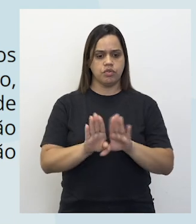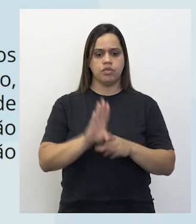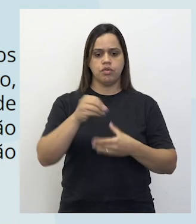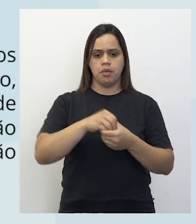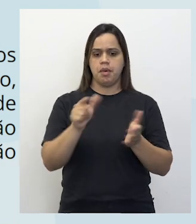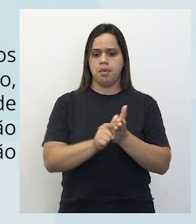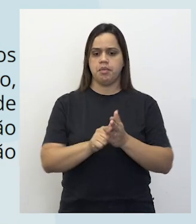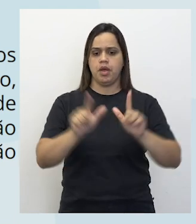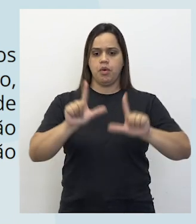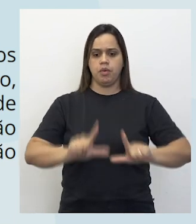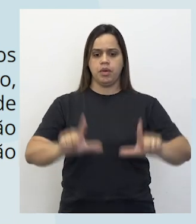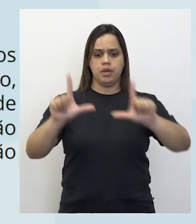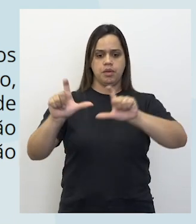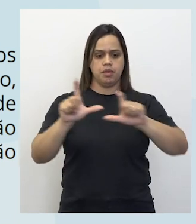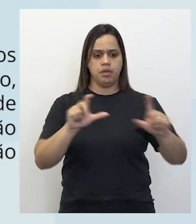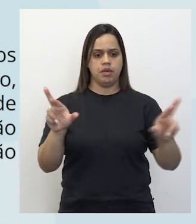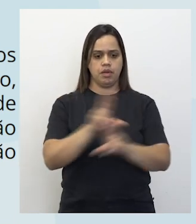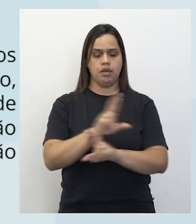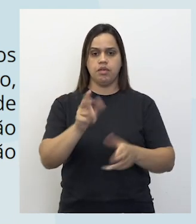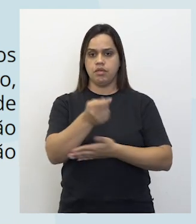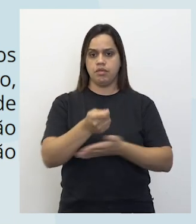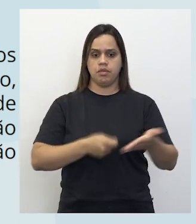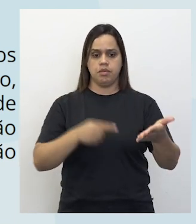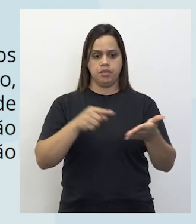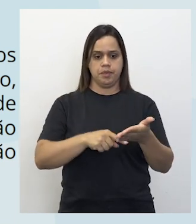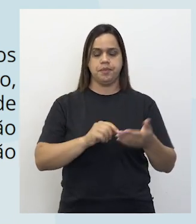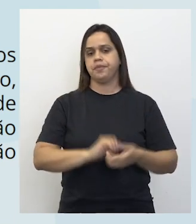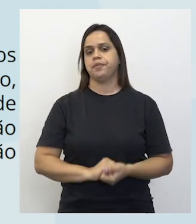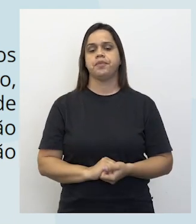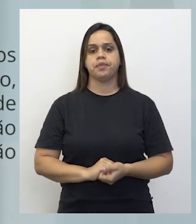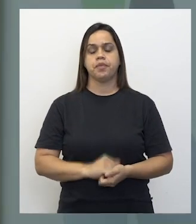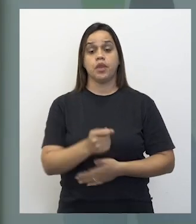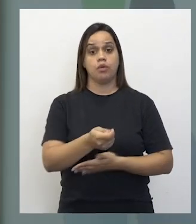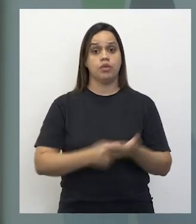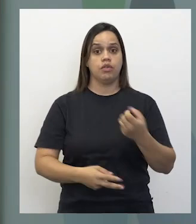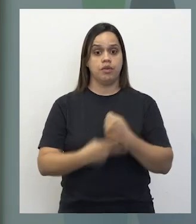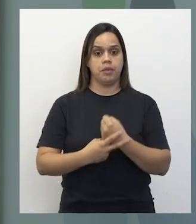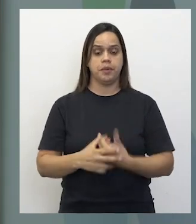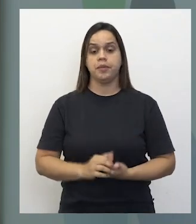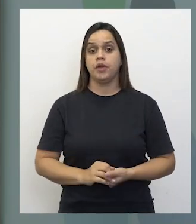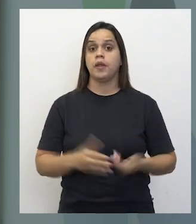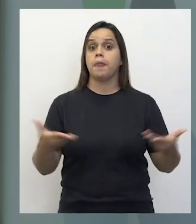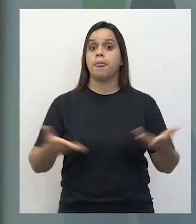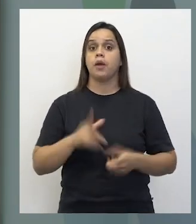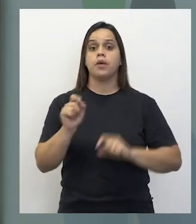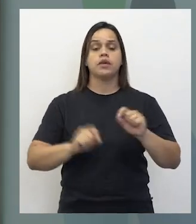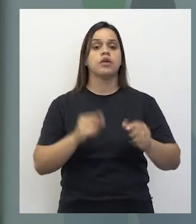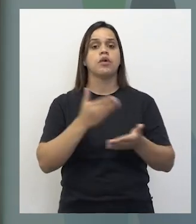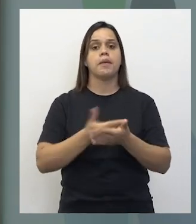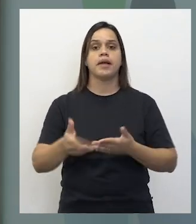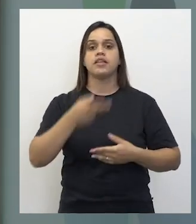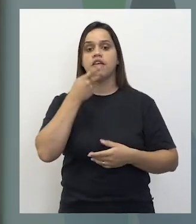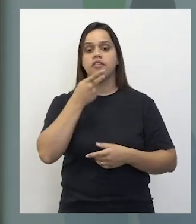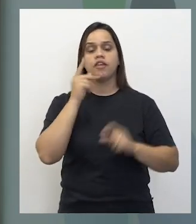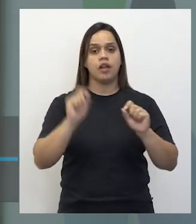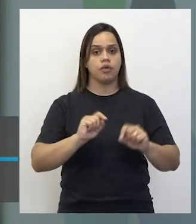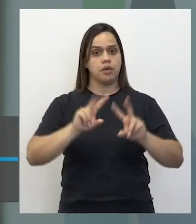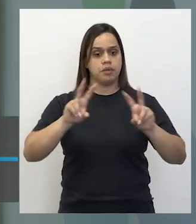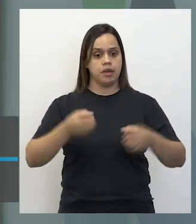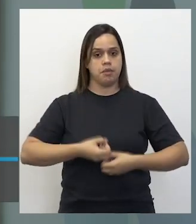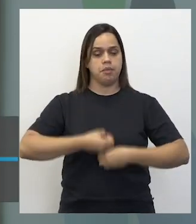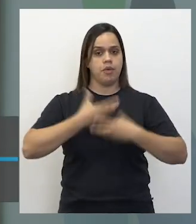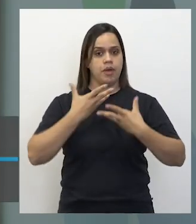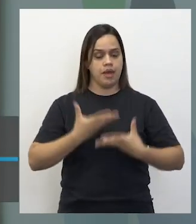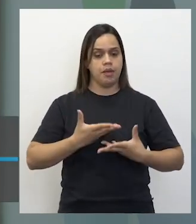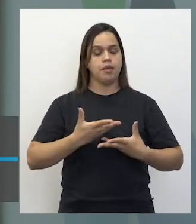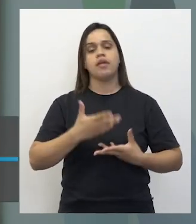e sua relação com o texto verbal. Então, hoje a gente começa a falar sobre poemas, a gente